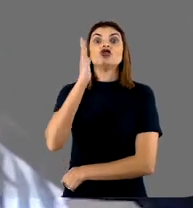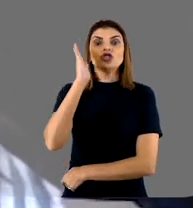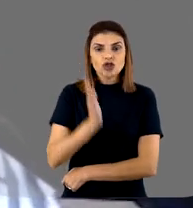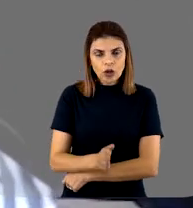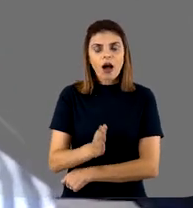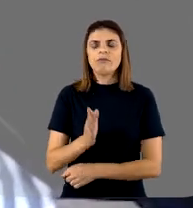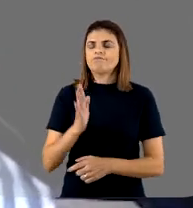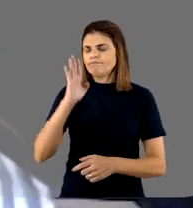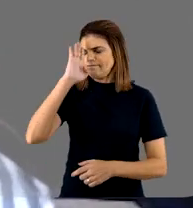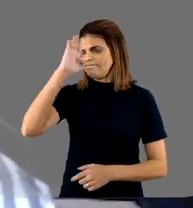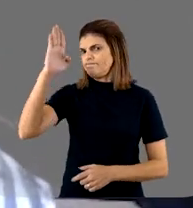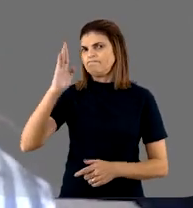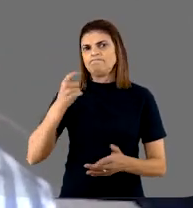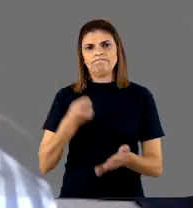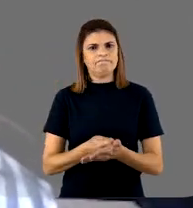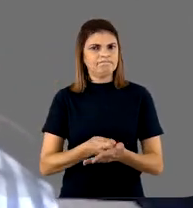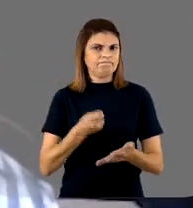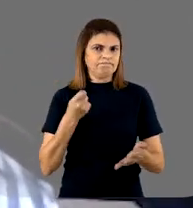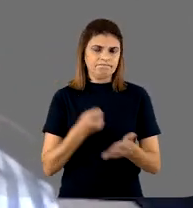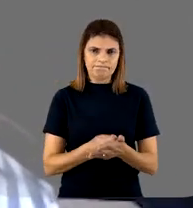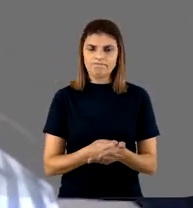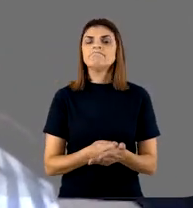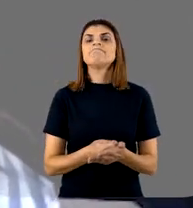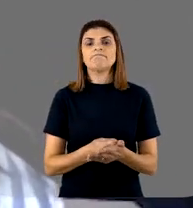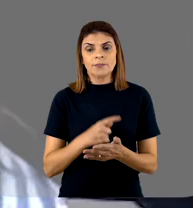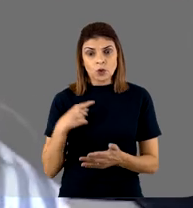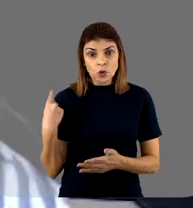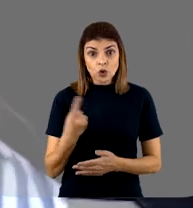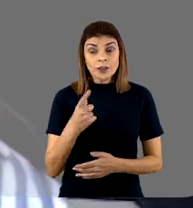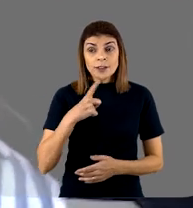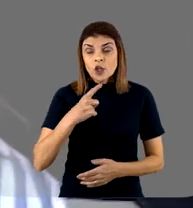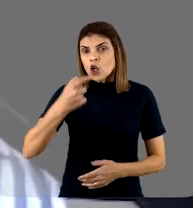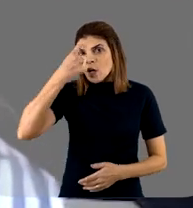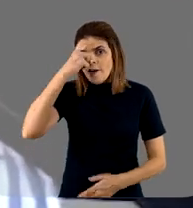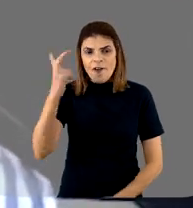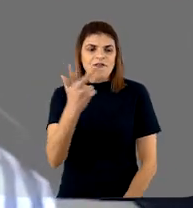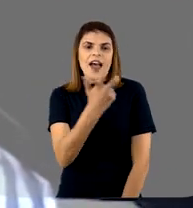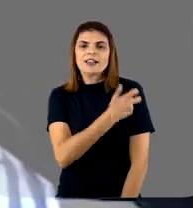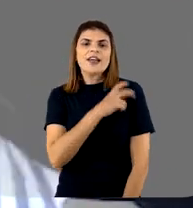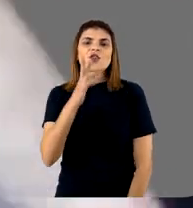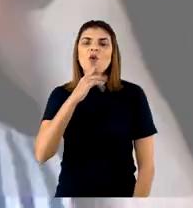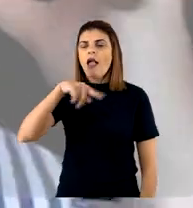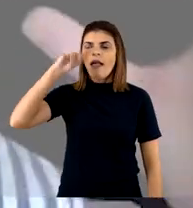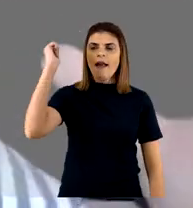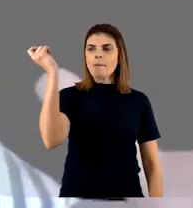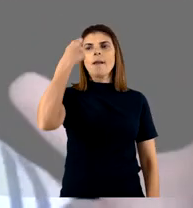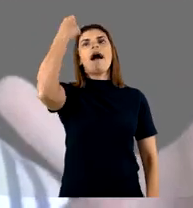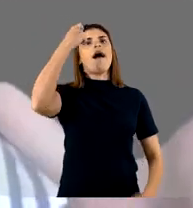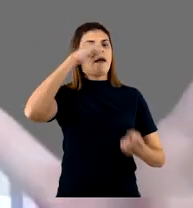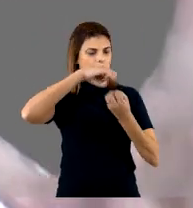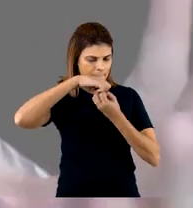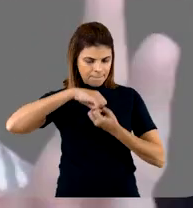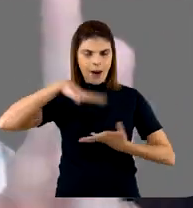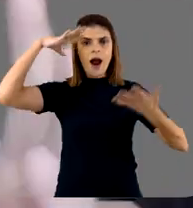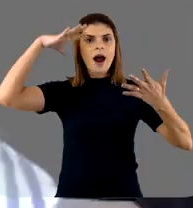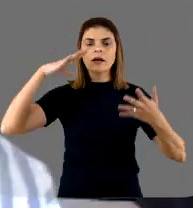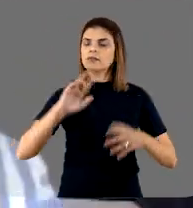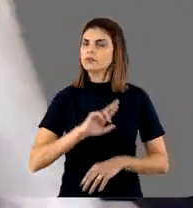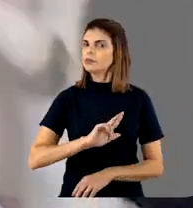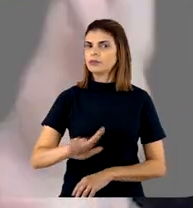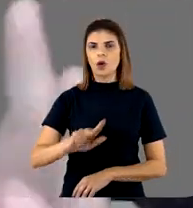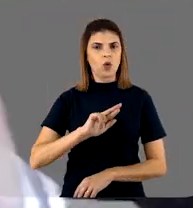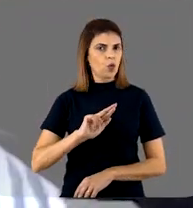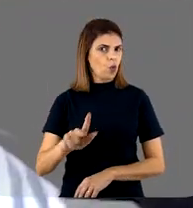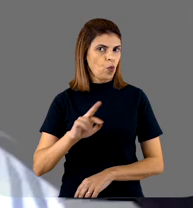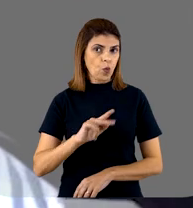feitas aplicadas né ah e que é isso né E que a a vacina Ela não é uma varinha de condão né ela não é